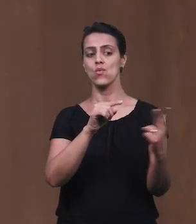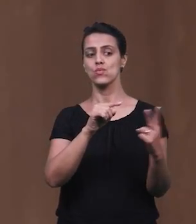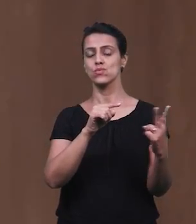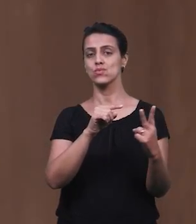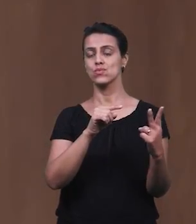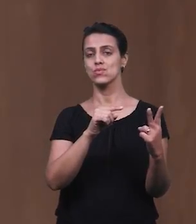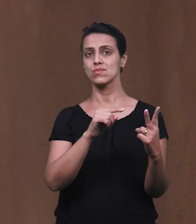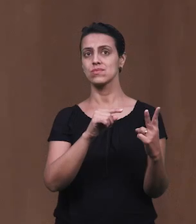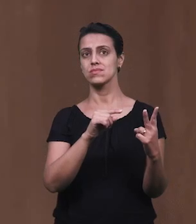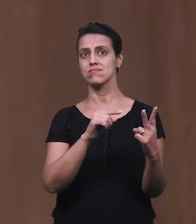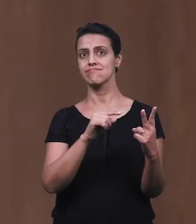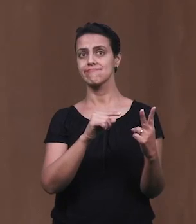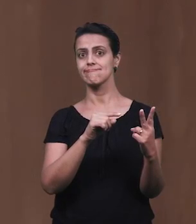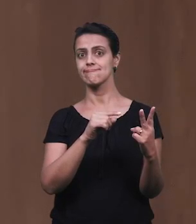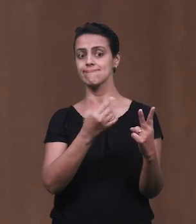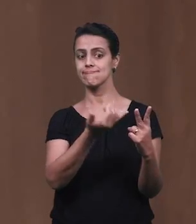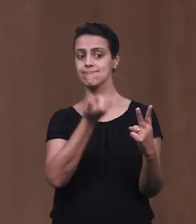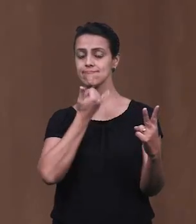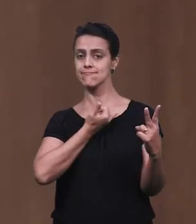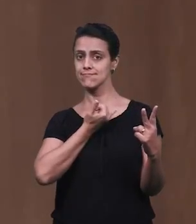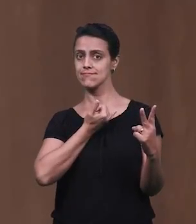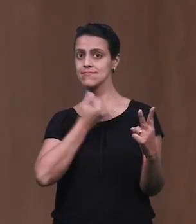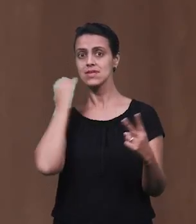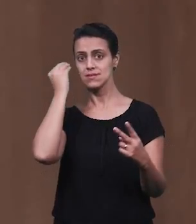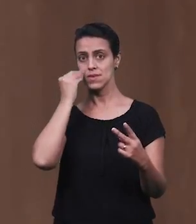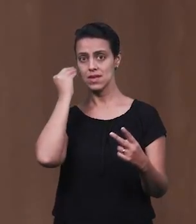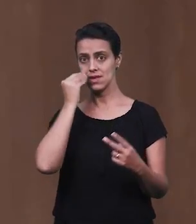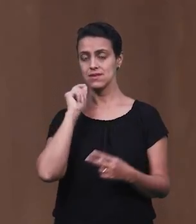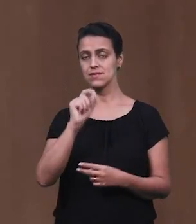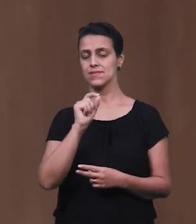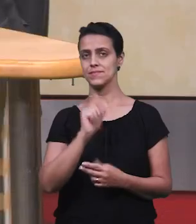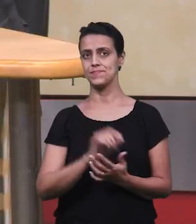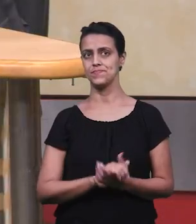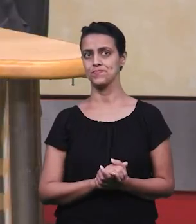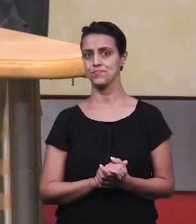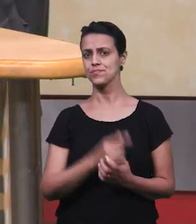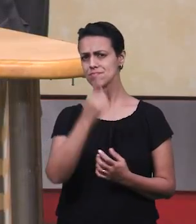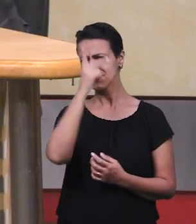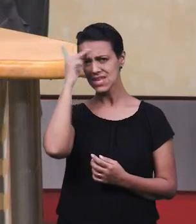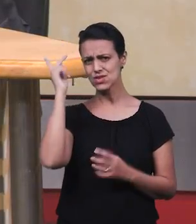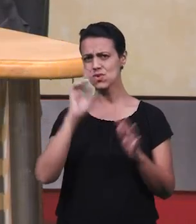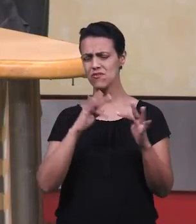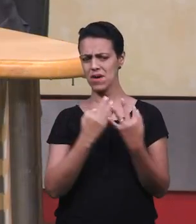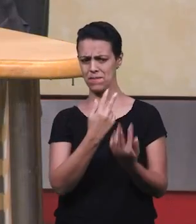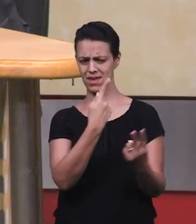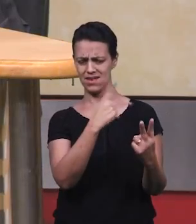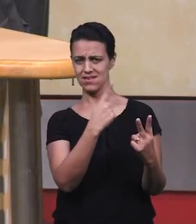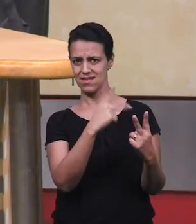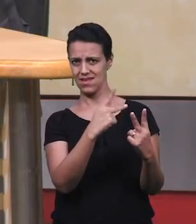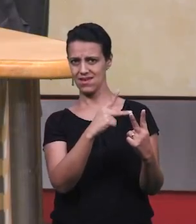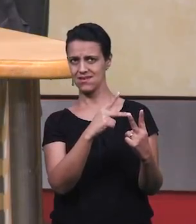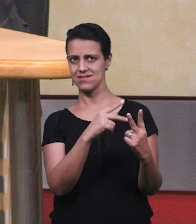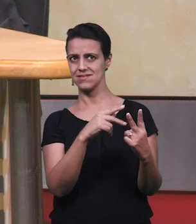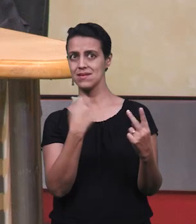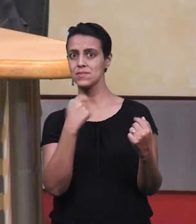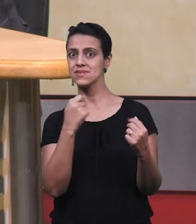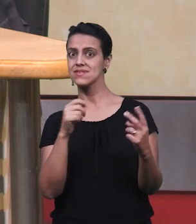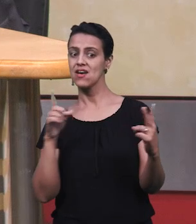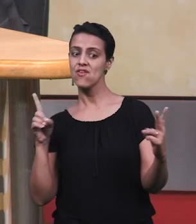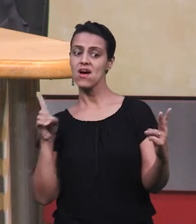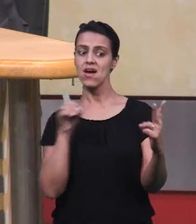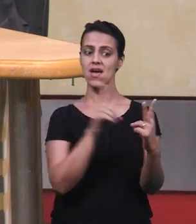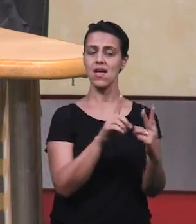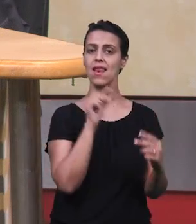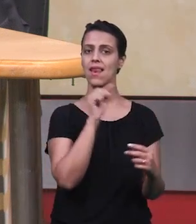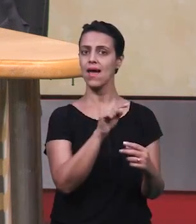de uma experiência que eles contaram para nós, a experiência foi a seguinte: alguém da família ficou de passar lá naqueles